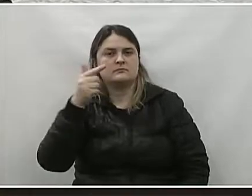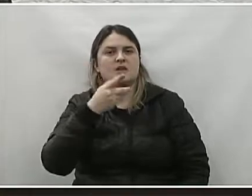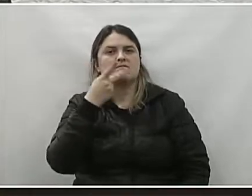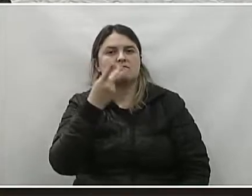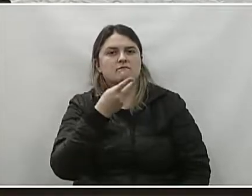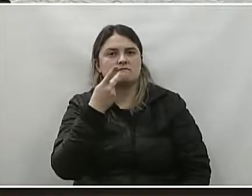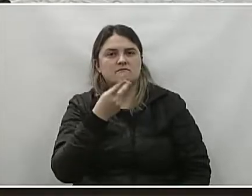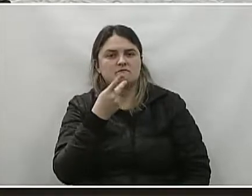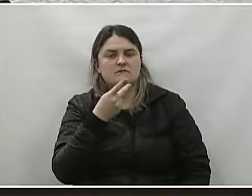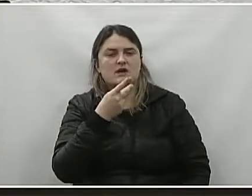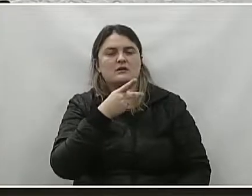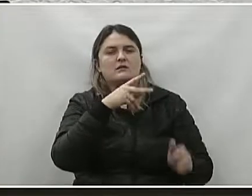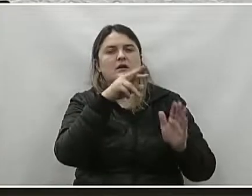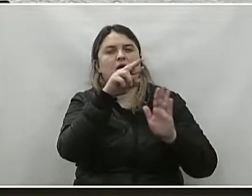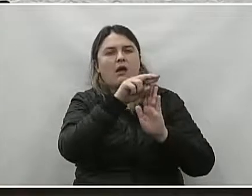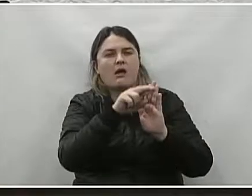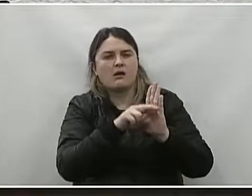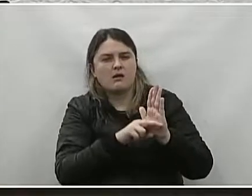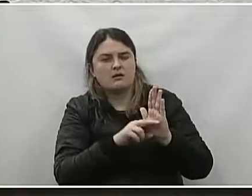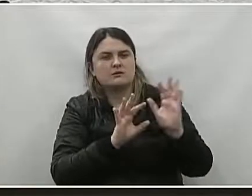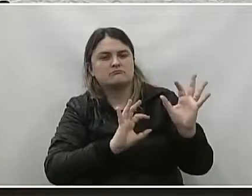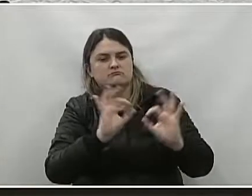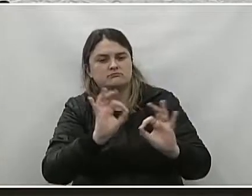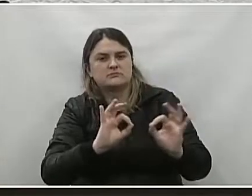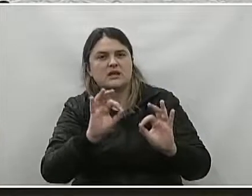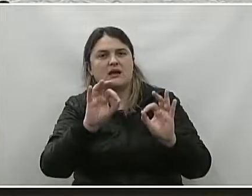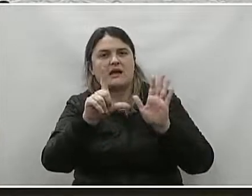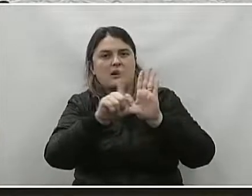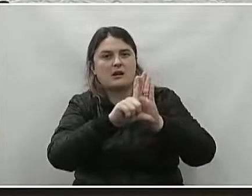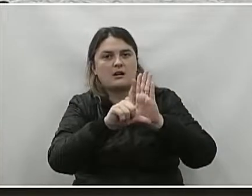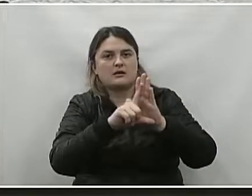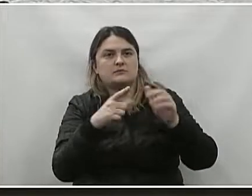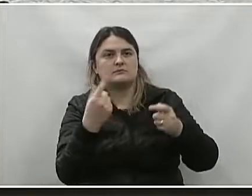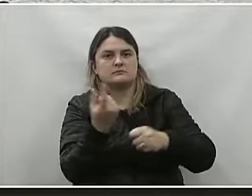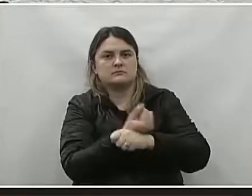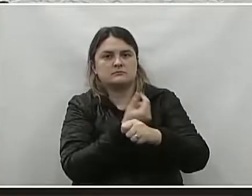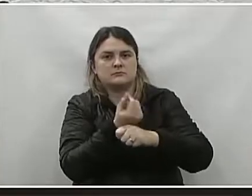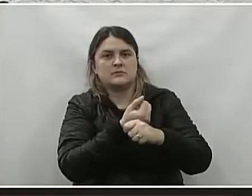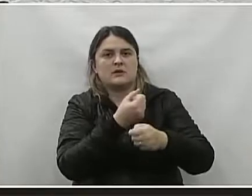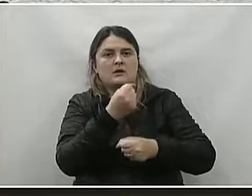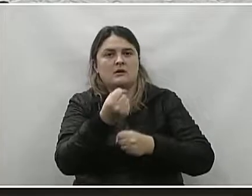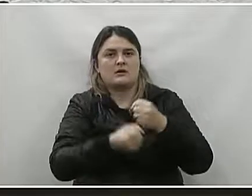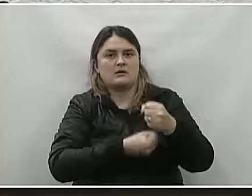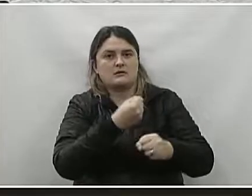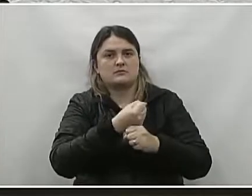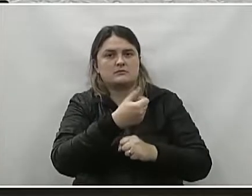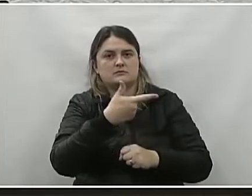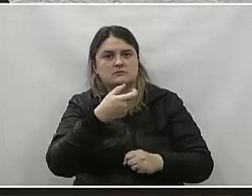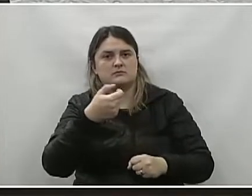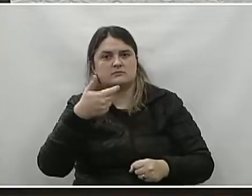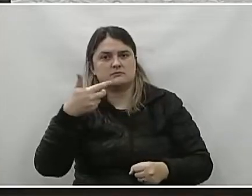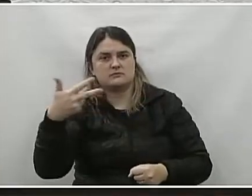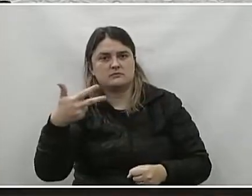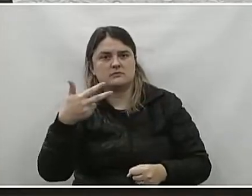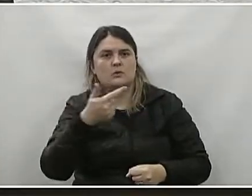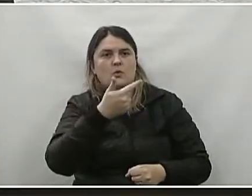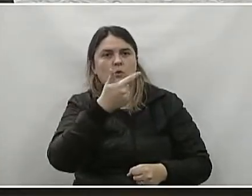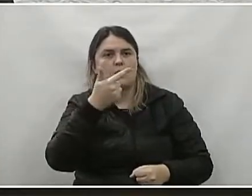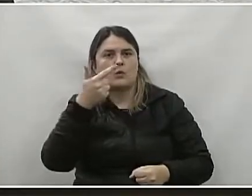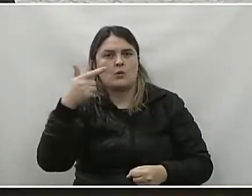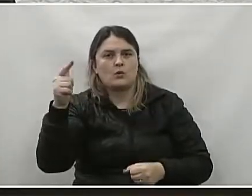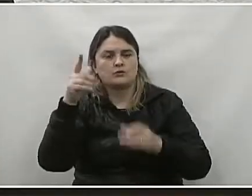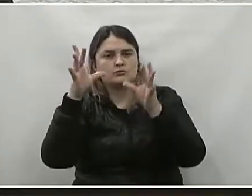dispõe sobre as diretrizes para a elaboração da lei orçamentária para o exercício de 2023 e da